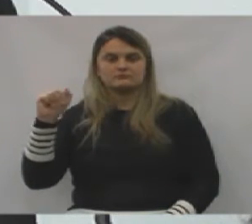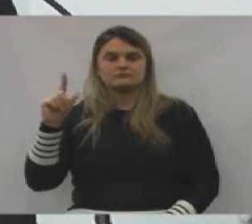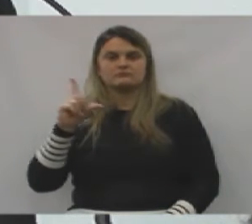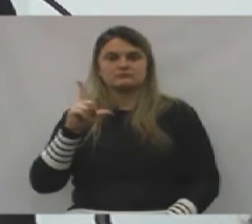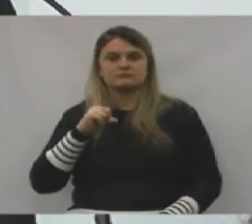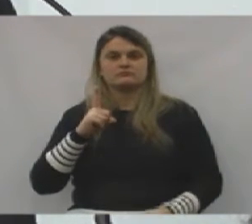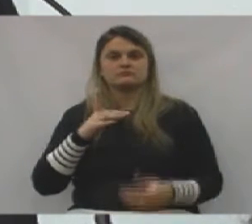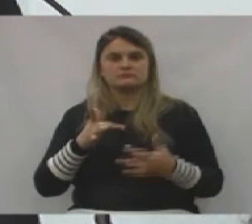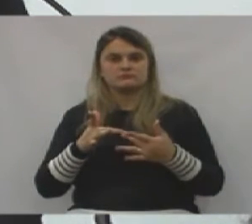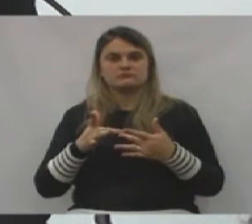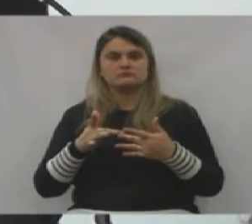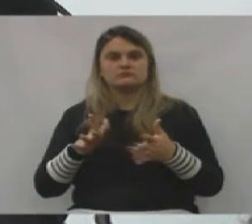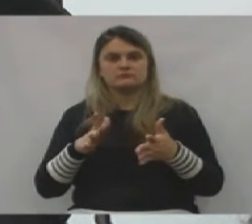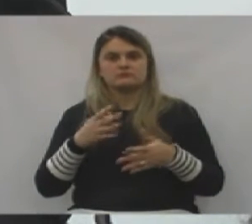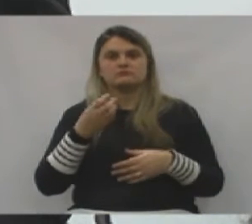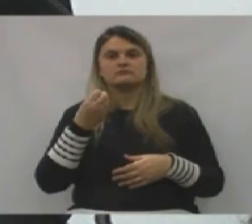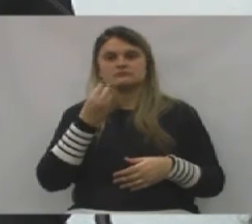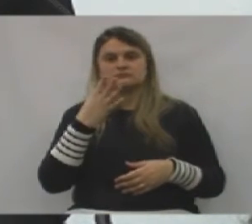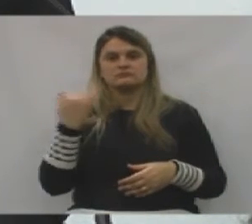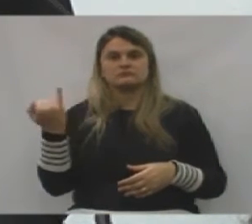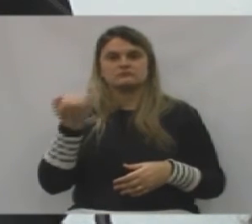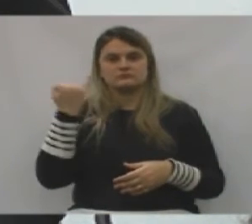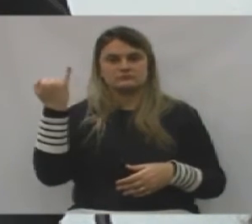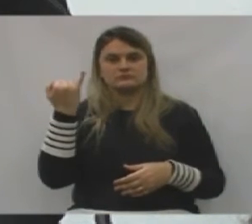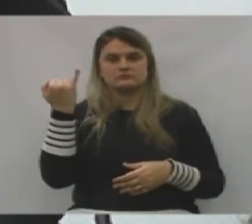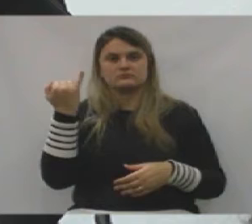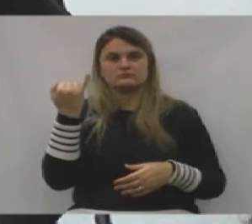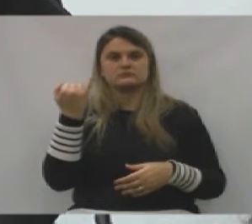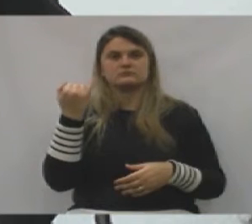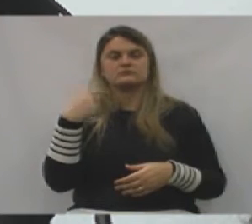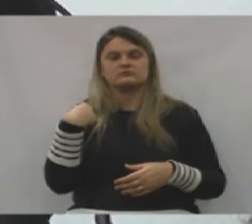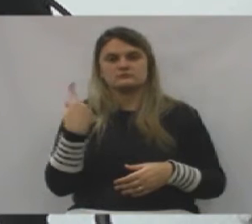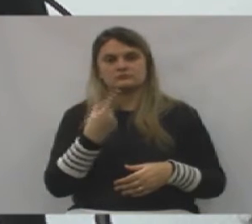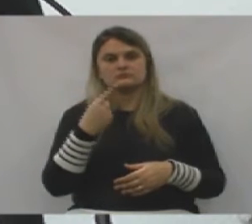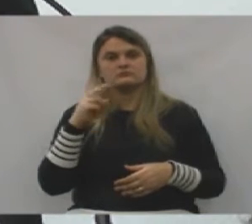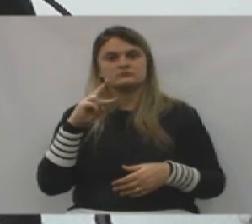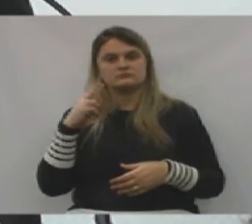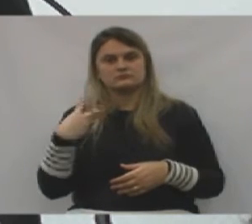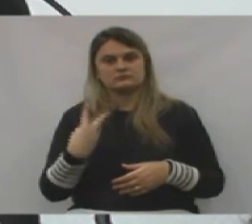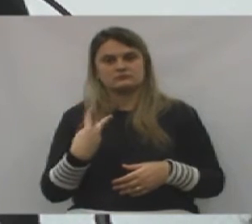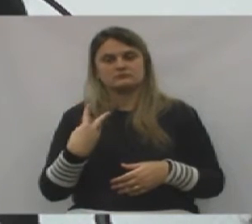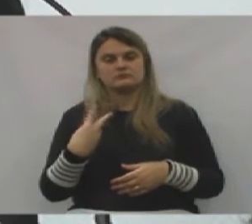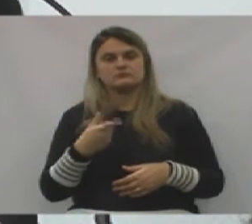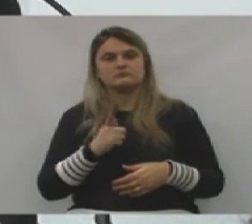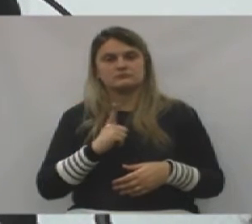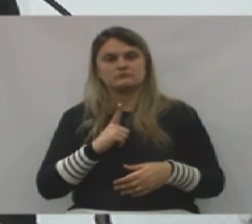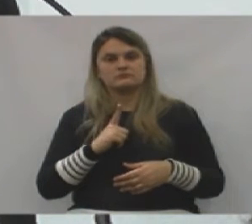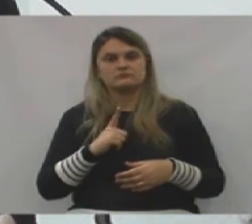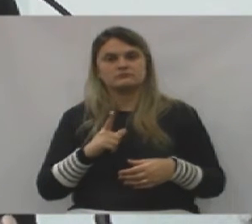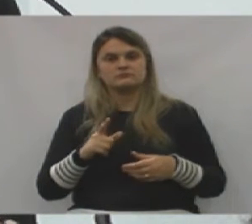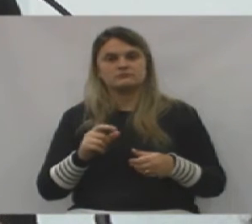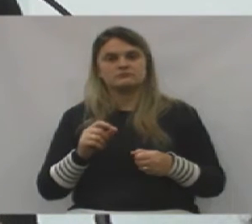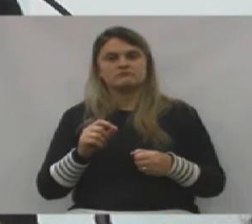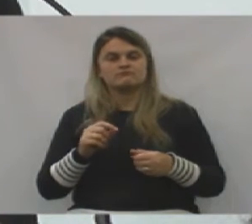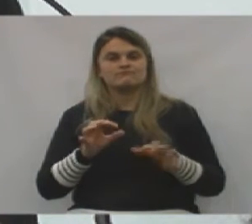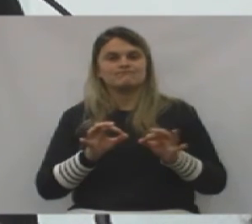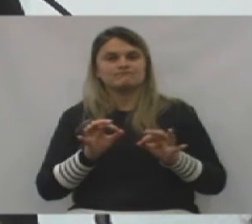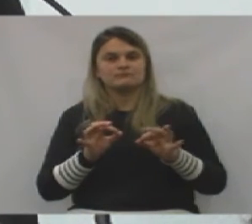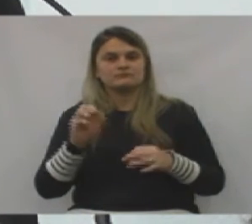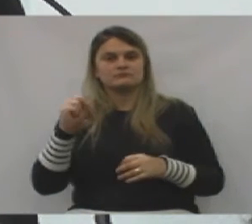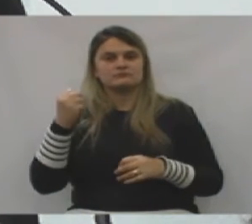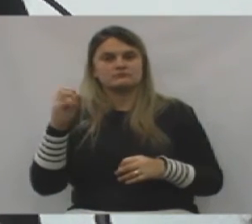uma sobrinha muito importante. Então, nós, com os vereadores, tínhamos nos preparado para